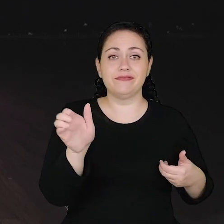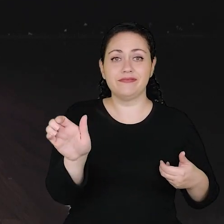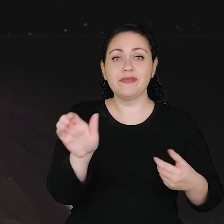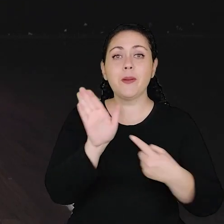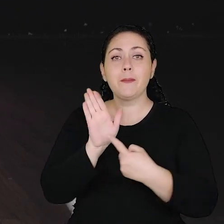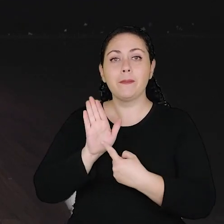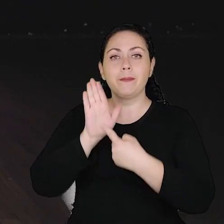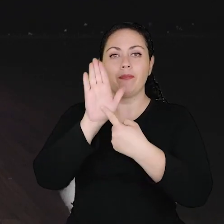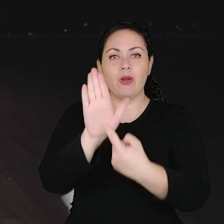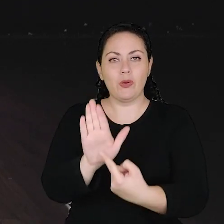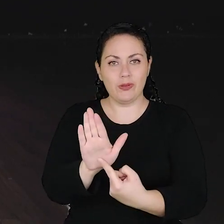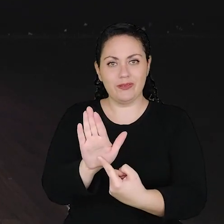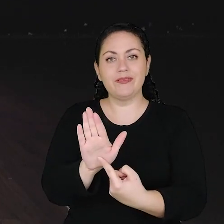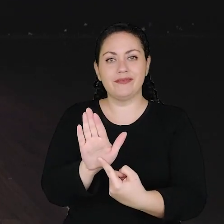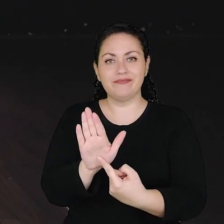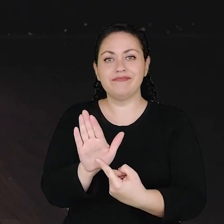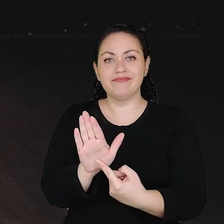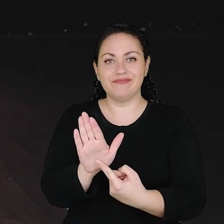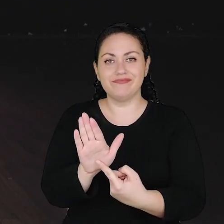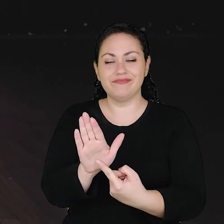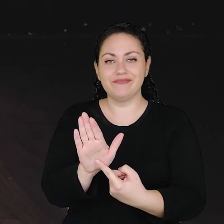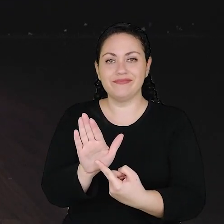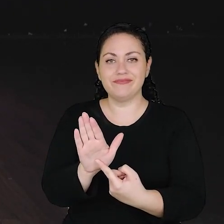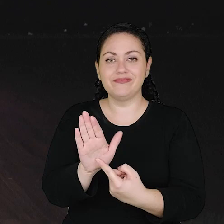mostramos o violino,